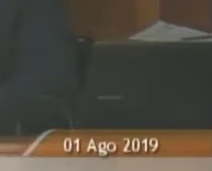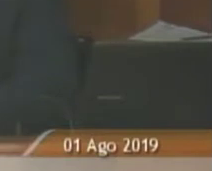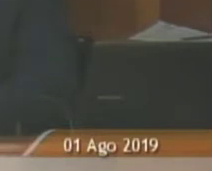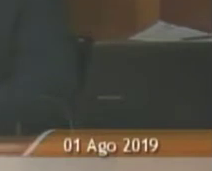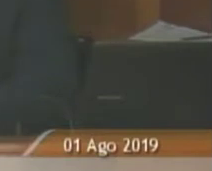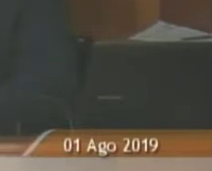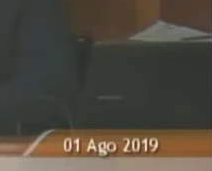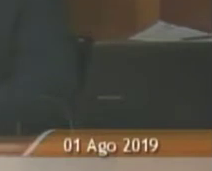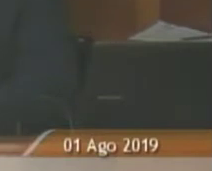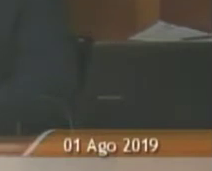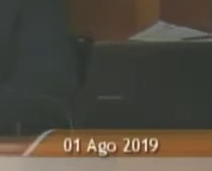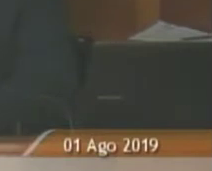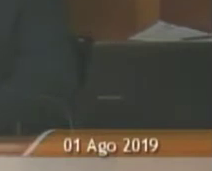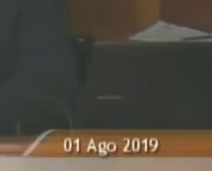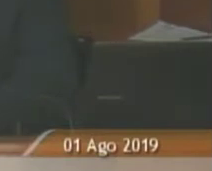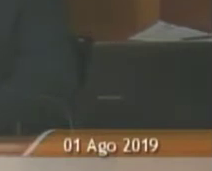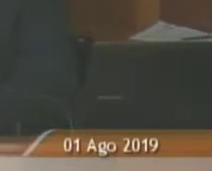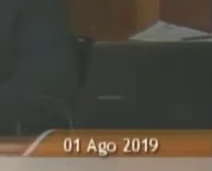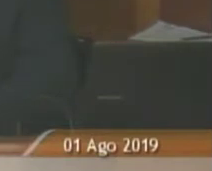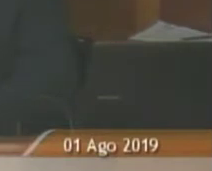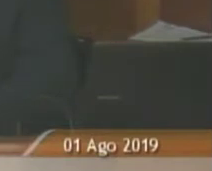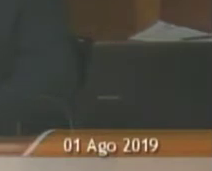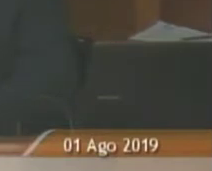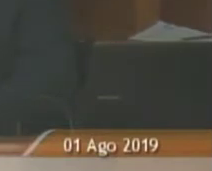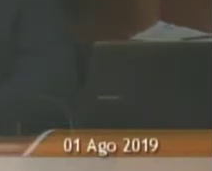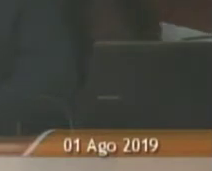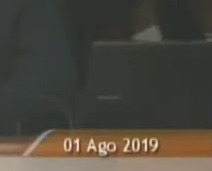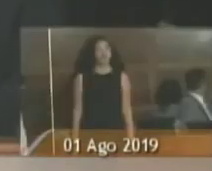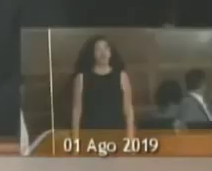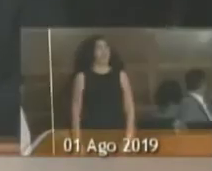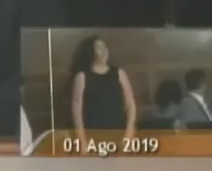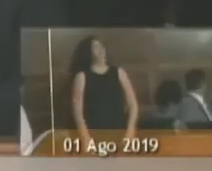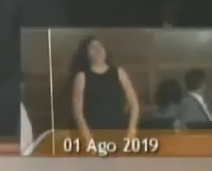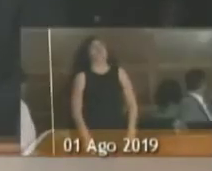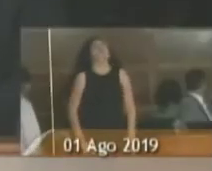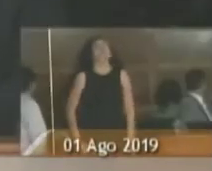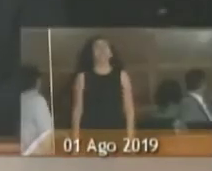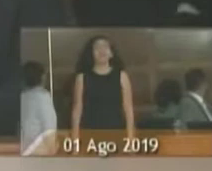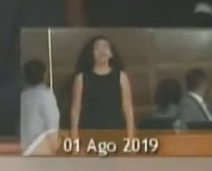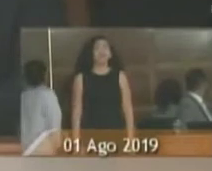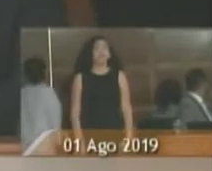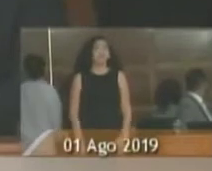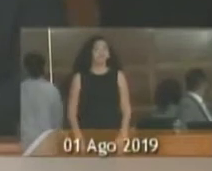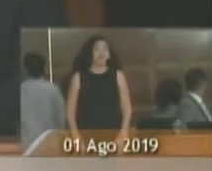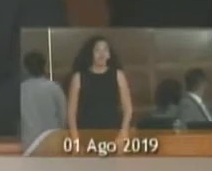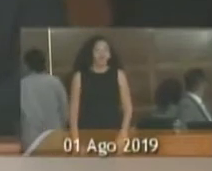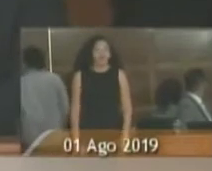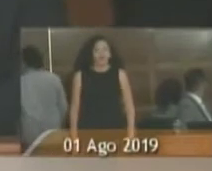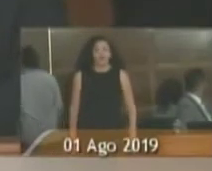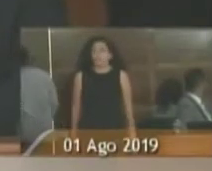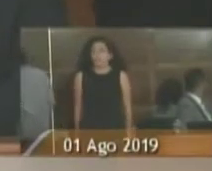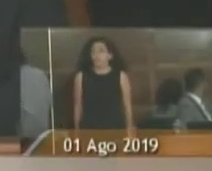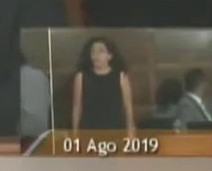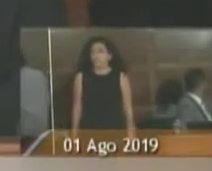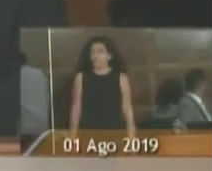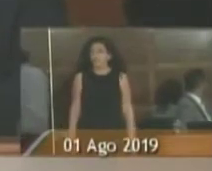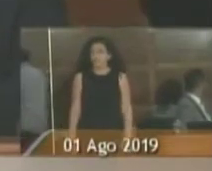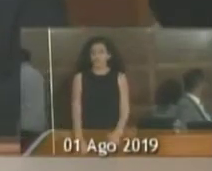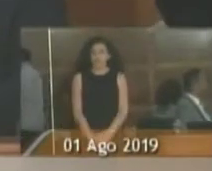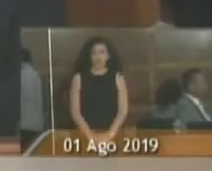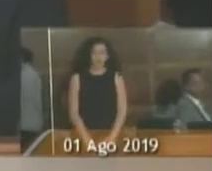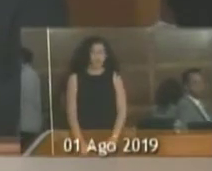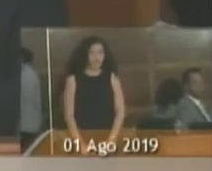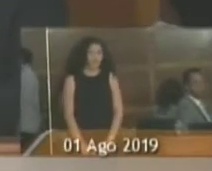secretário que procedesse à leitura da ata da sessão anterior, realizada nesse mesmo dia, 27 de junho. O vereador Sargento Timóteo procedeu, então, à leitura da ata da